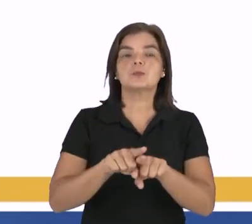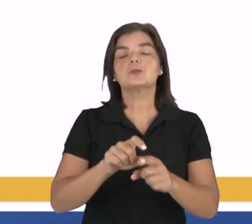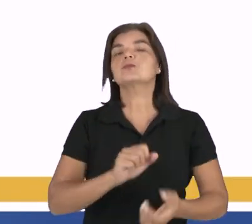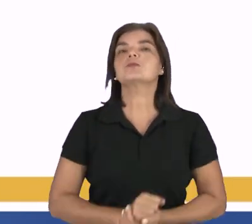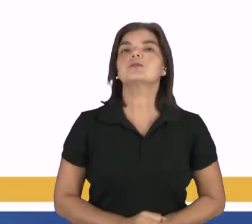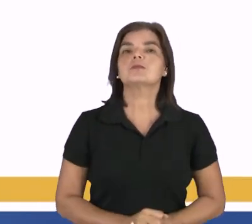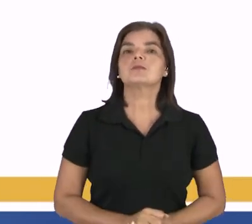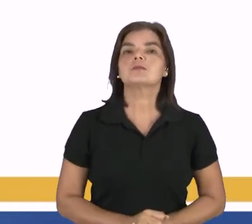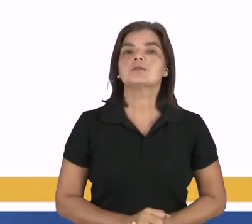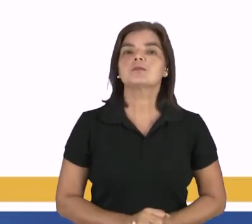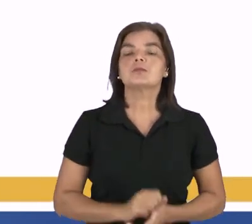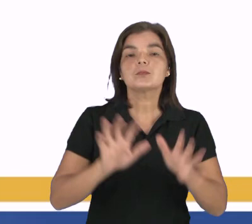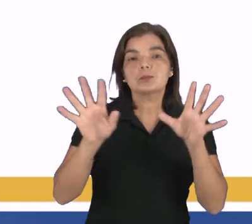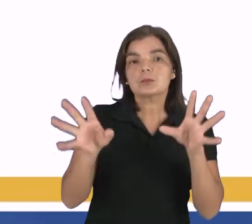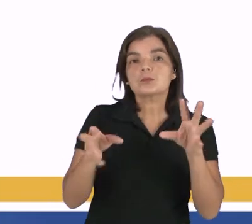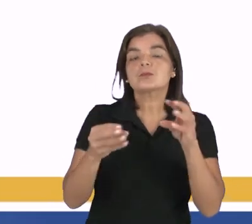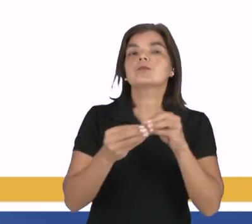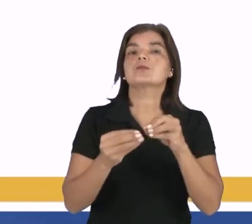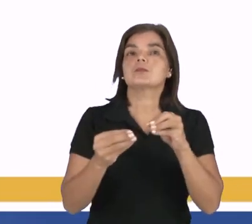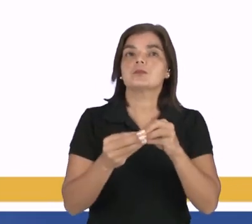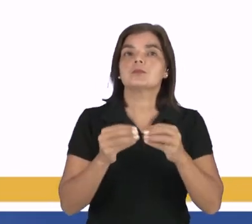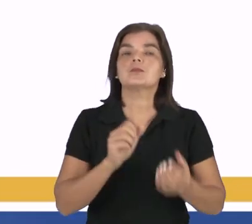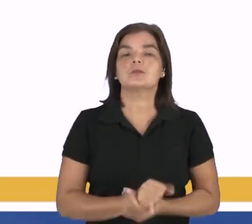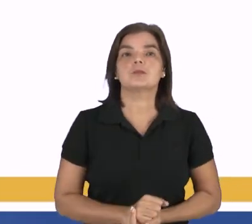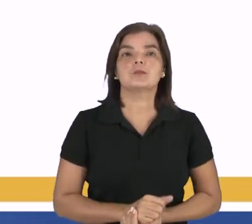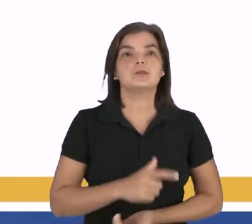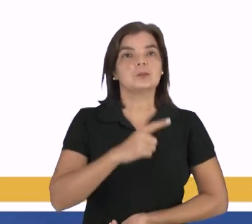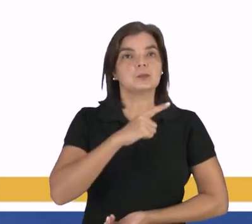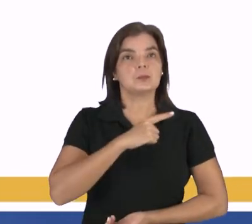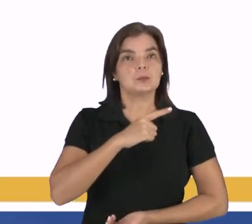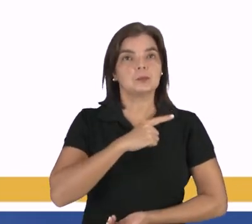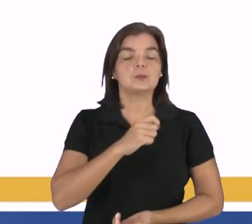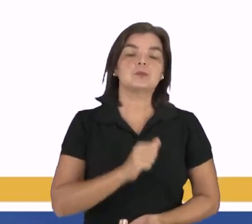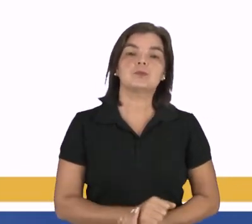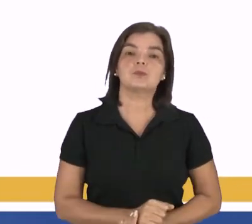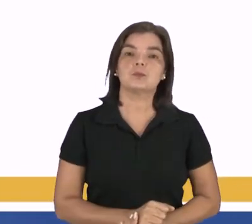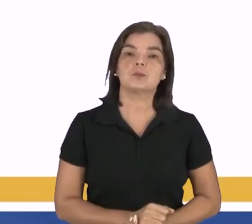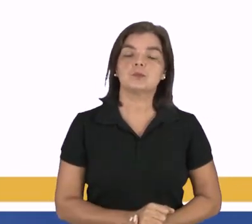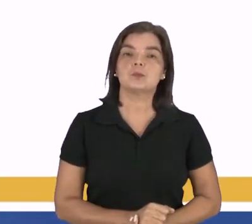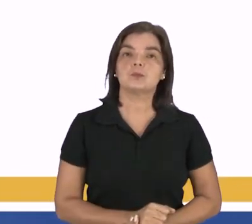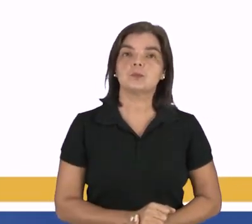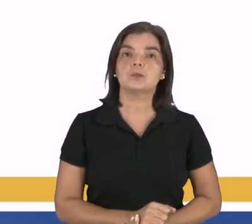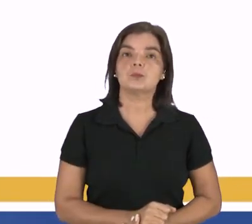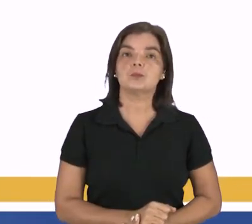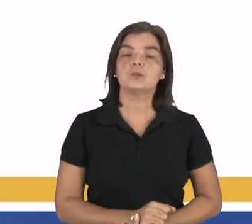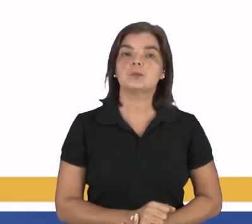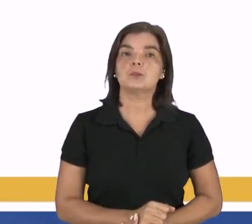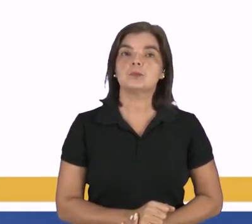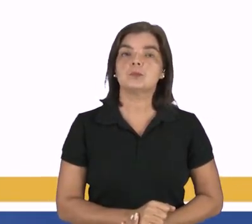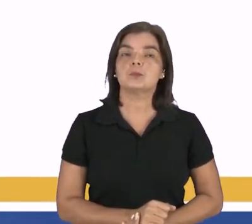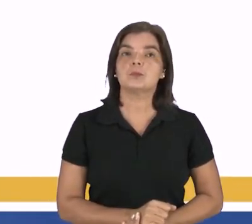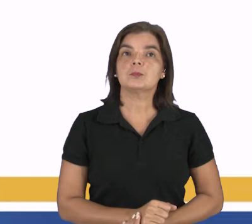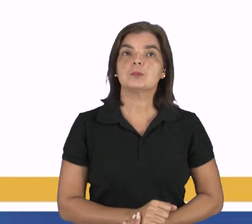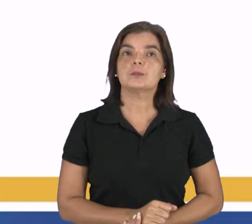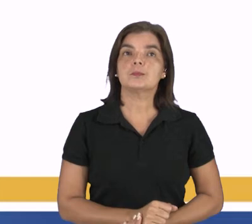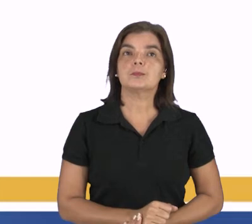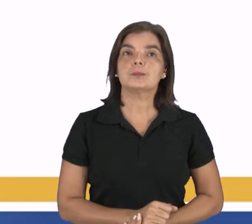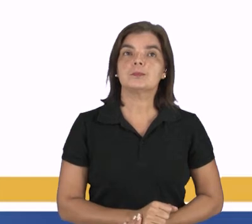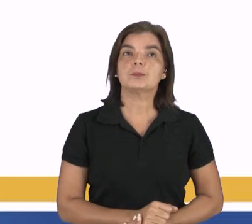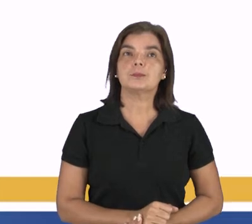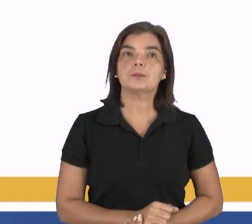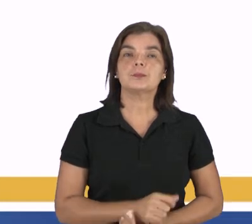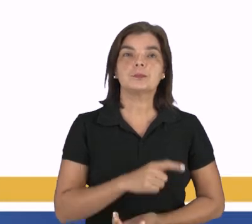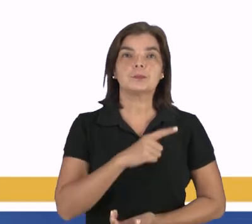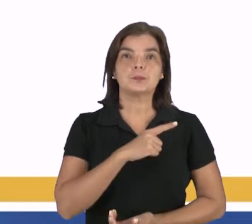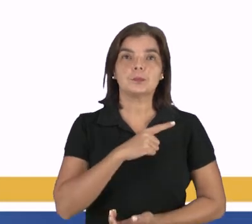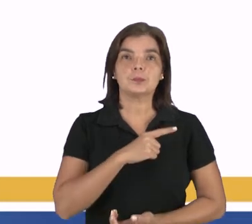Então, para simplificar, nós vamos ter aí, na nomenclatura de logaritmo, a seguinte situação.